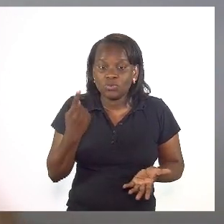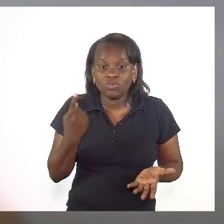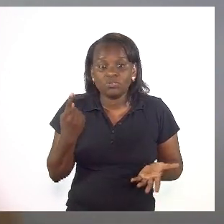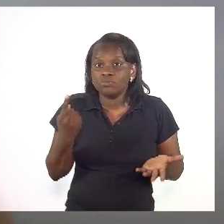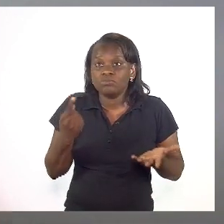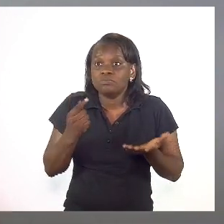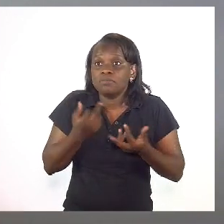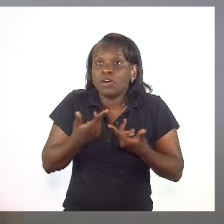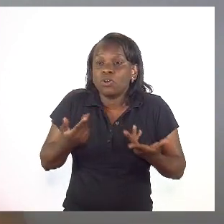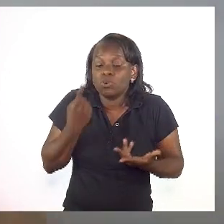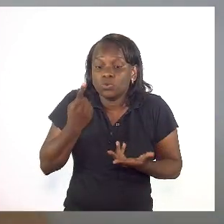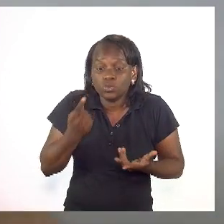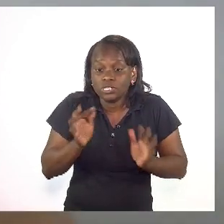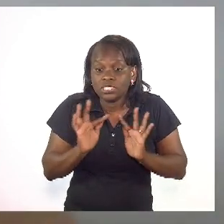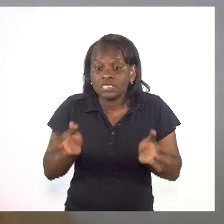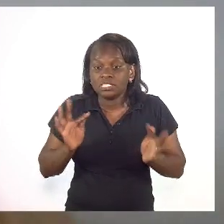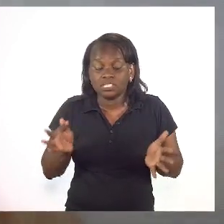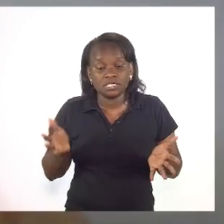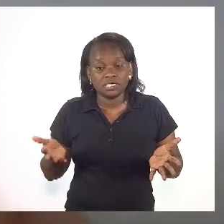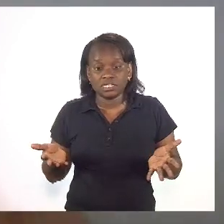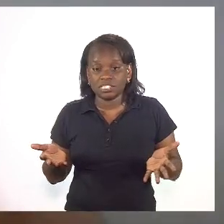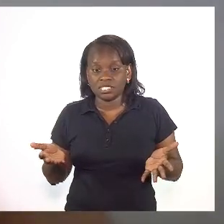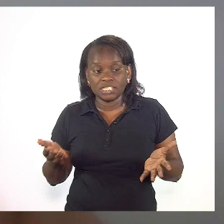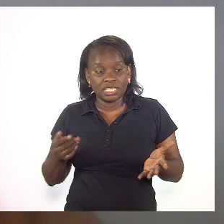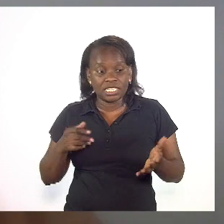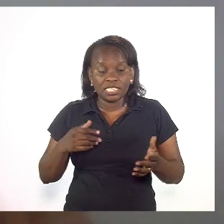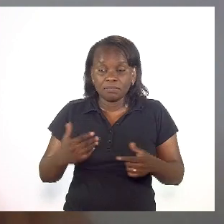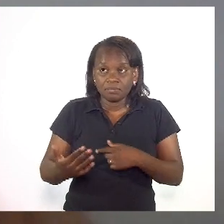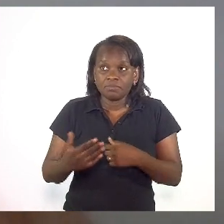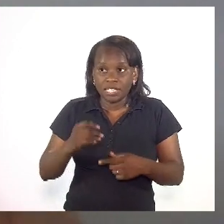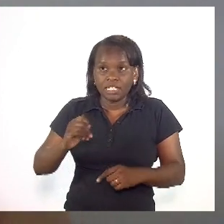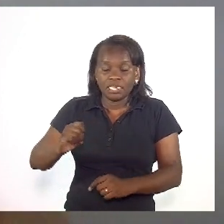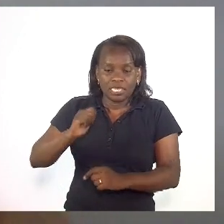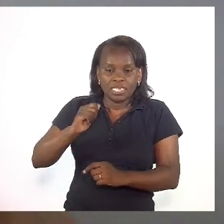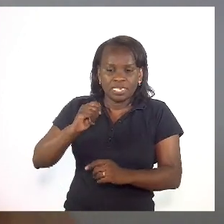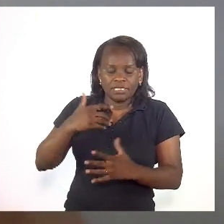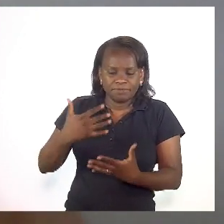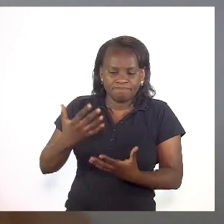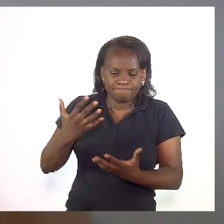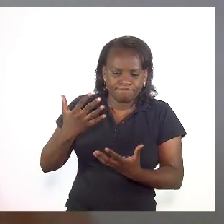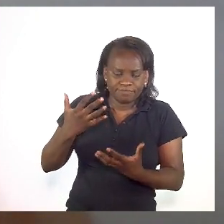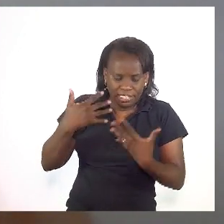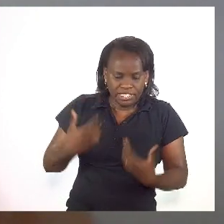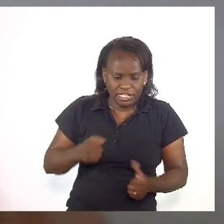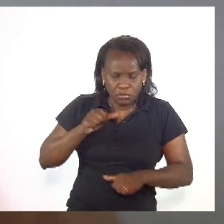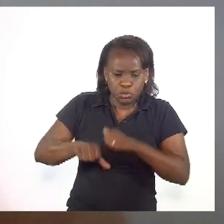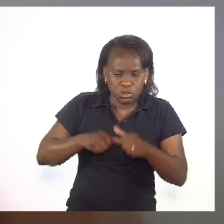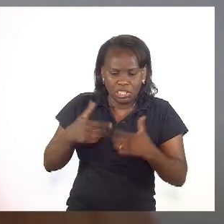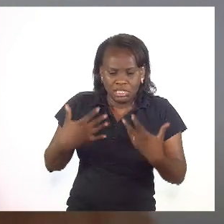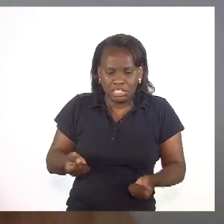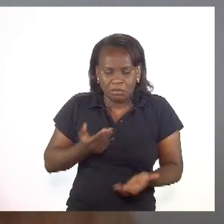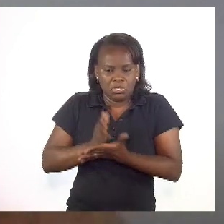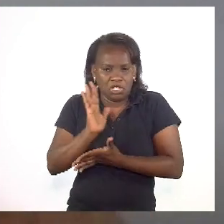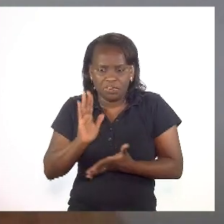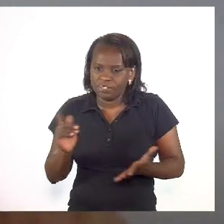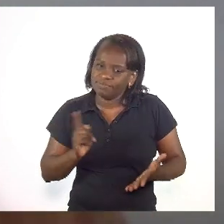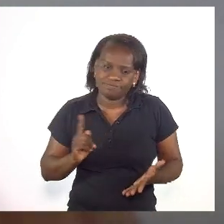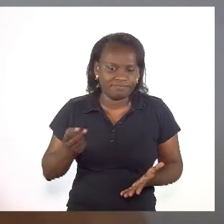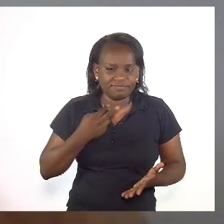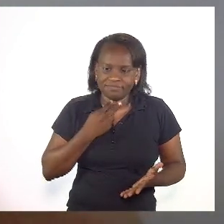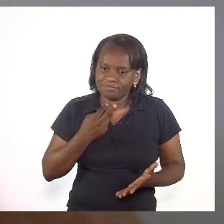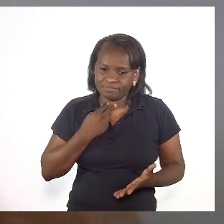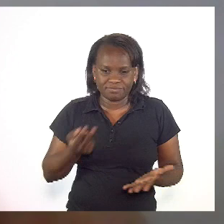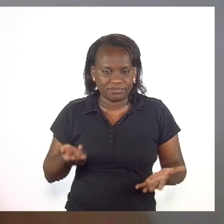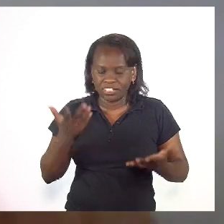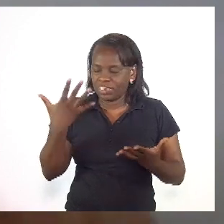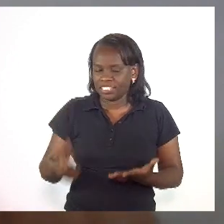um elemento sequer que convença da gente ser contrário a esta posição